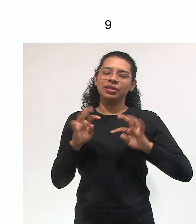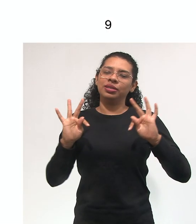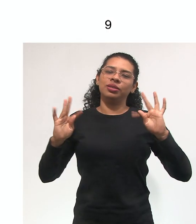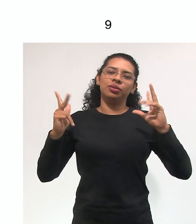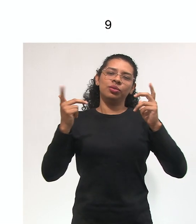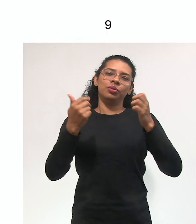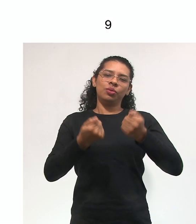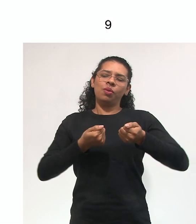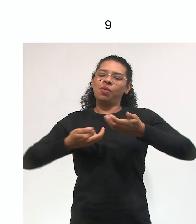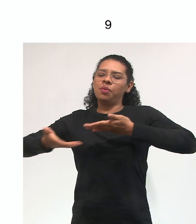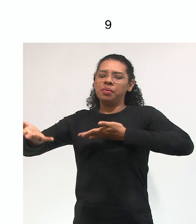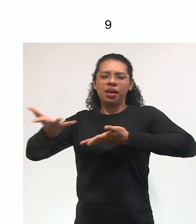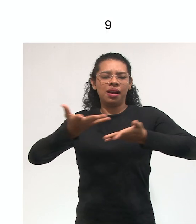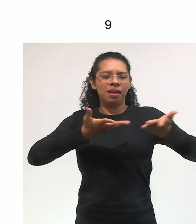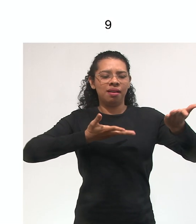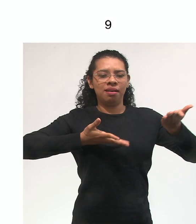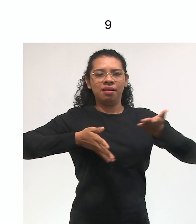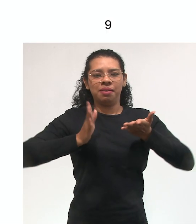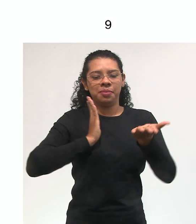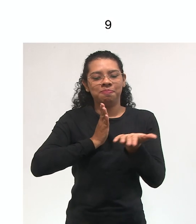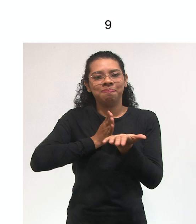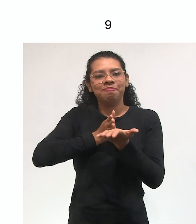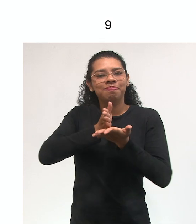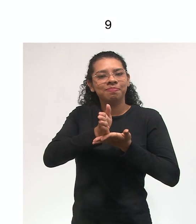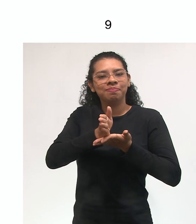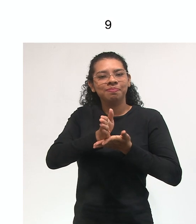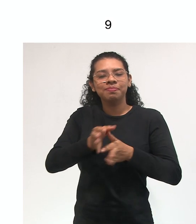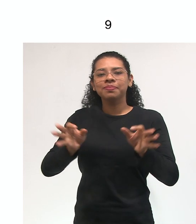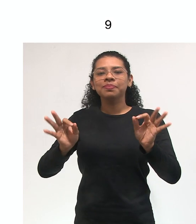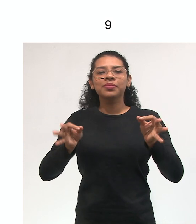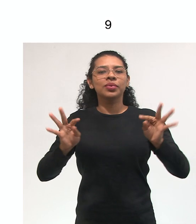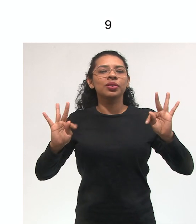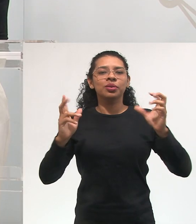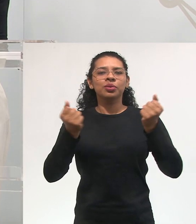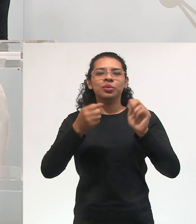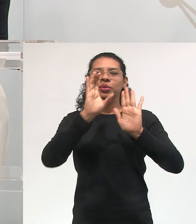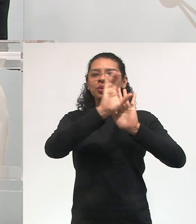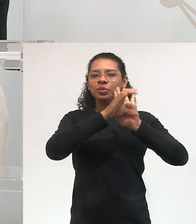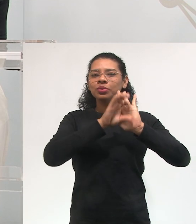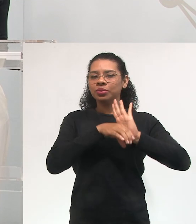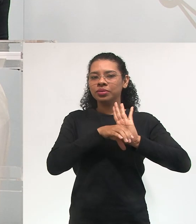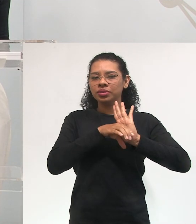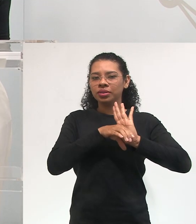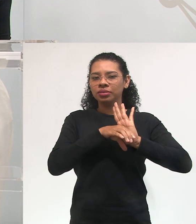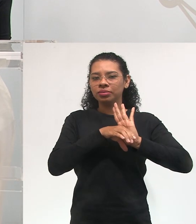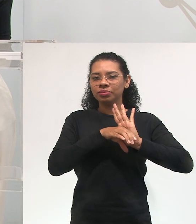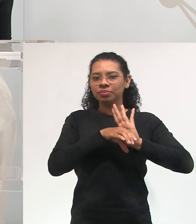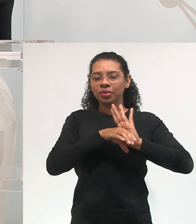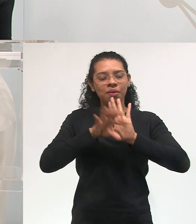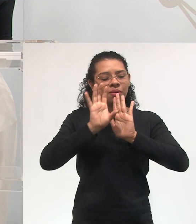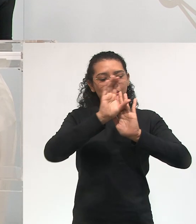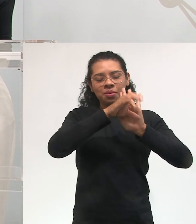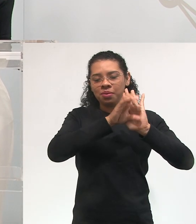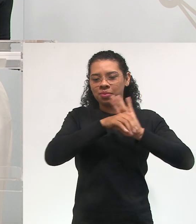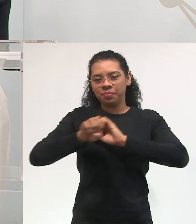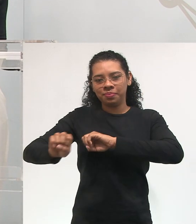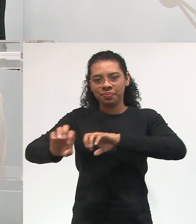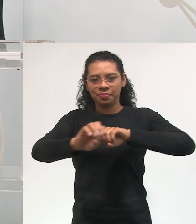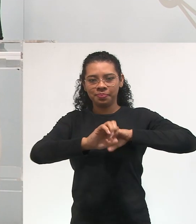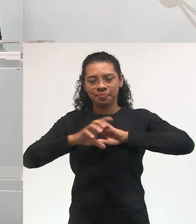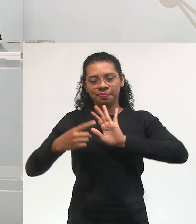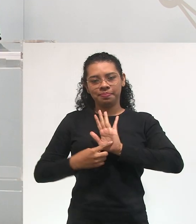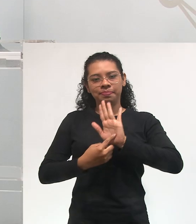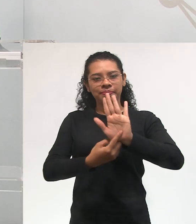passeio por todos esses conceitos, são importantíssimos para a gente compreender o próprio conceito de educação, né, que ele irá